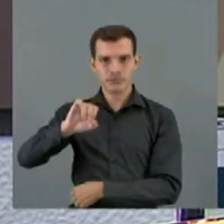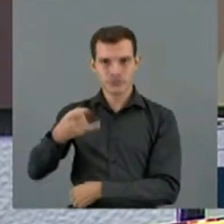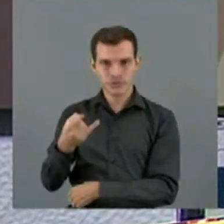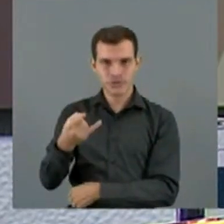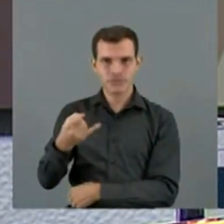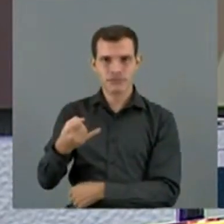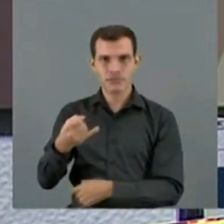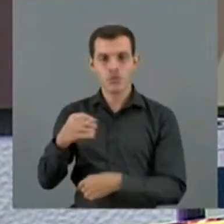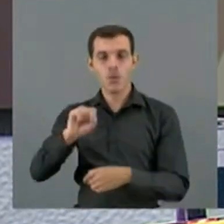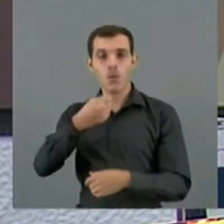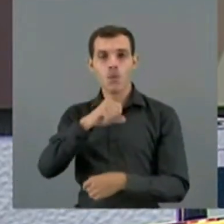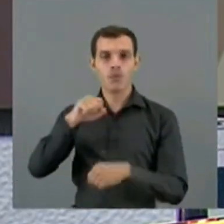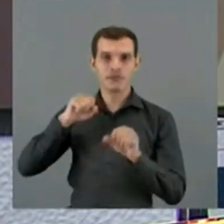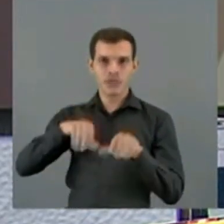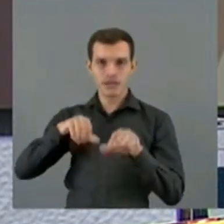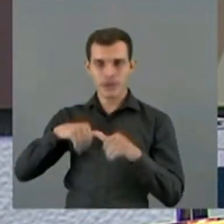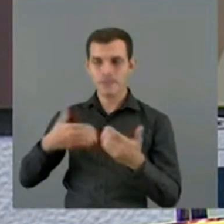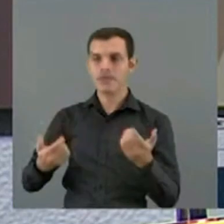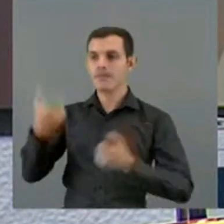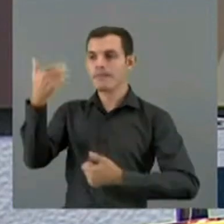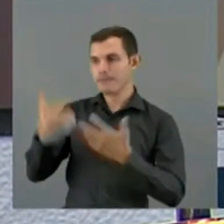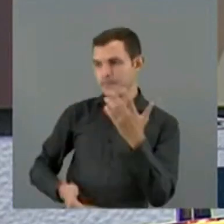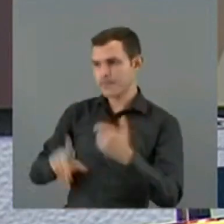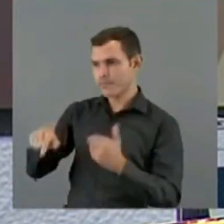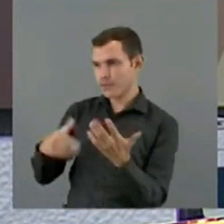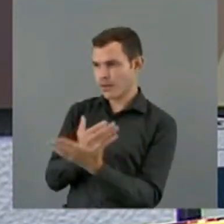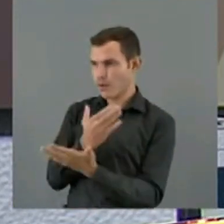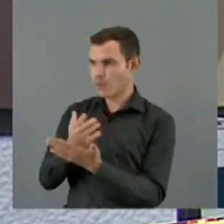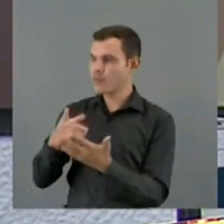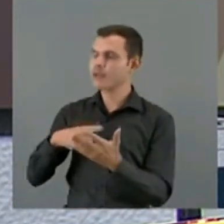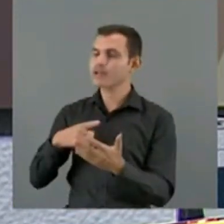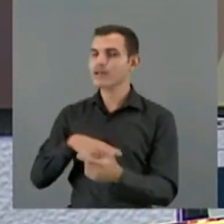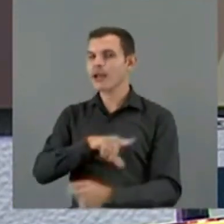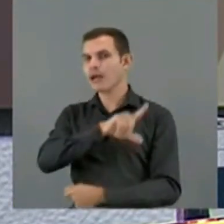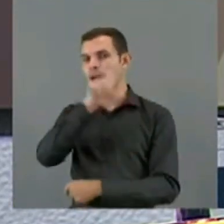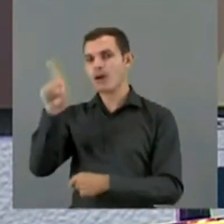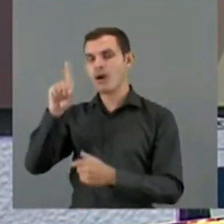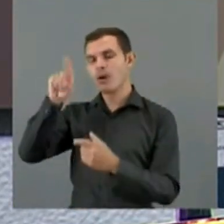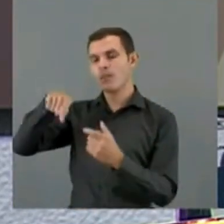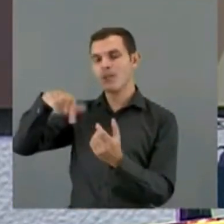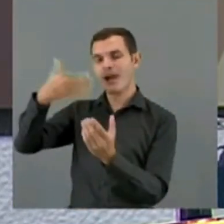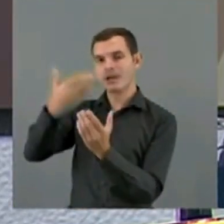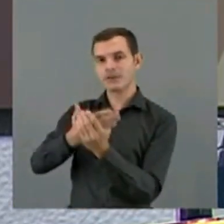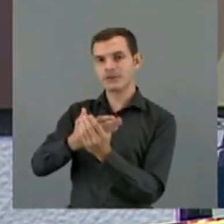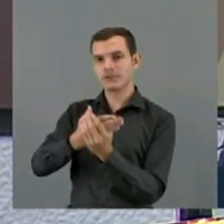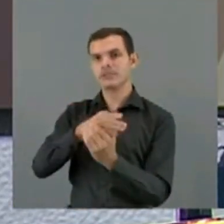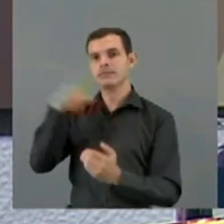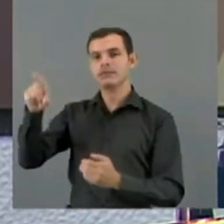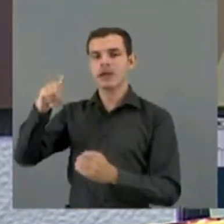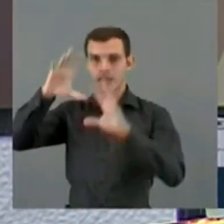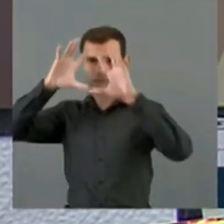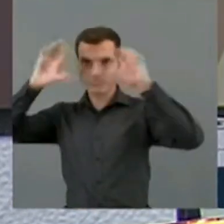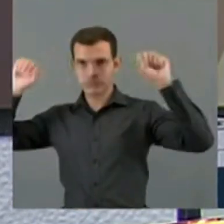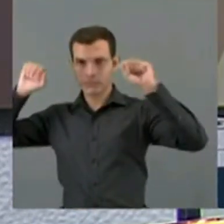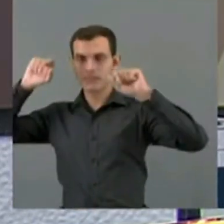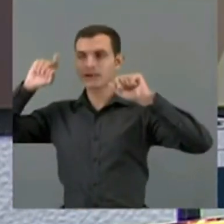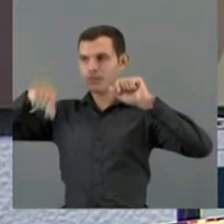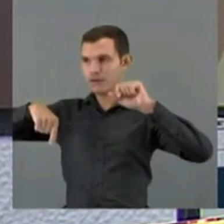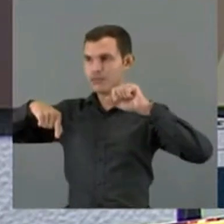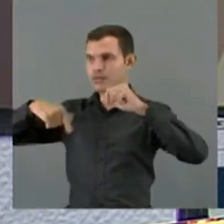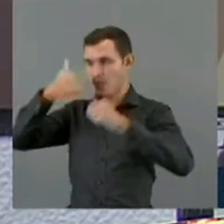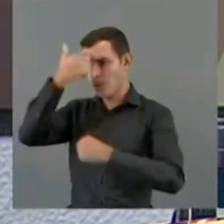ocorre? Trata de uma ação penal em curso no Supremo Tribunal Federal, com efeito, como